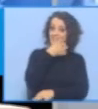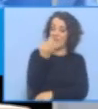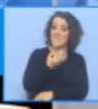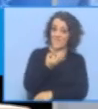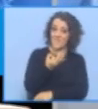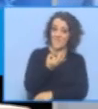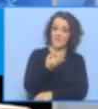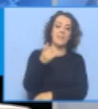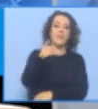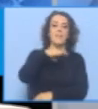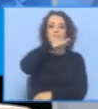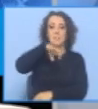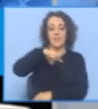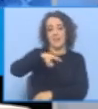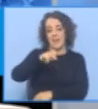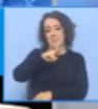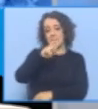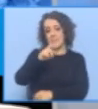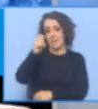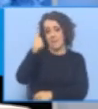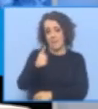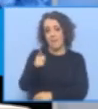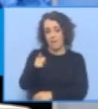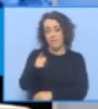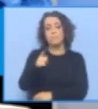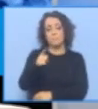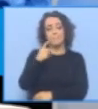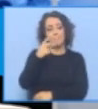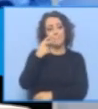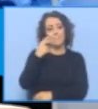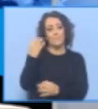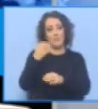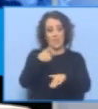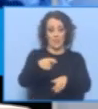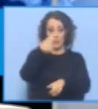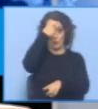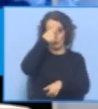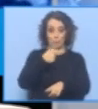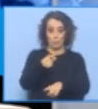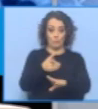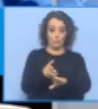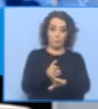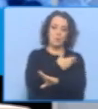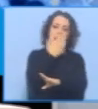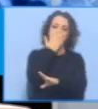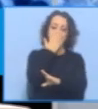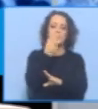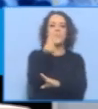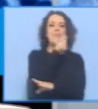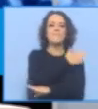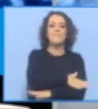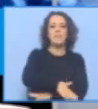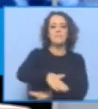família de Nazaré viveu dificuldades como... antes deste episódio que encerra assim a infância de Jesus, o que